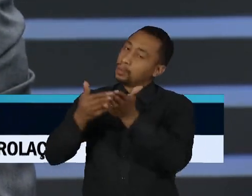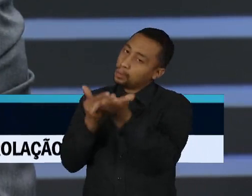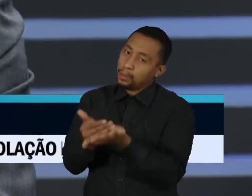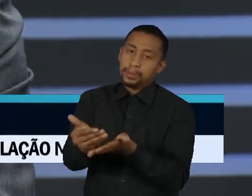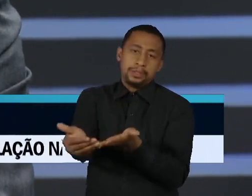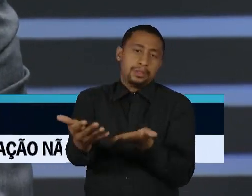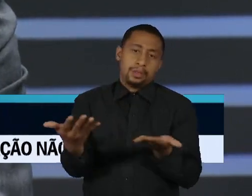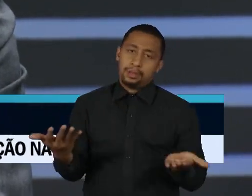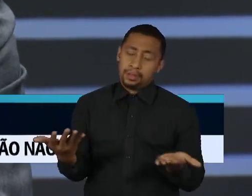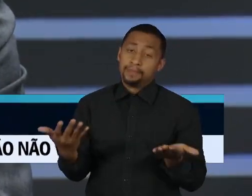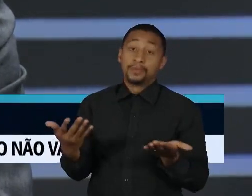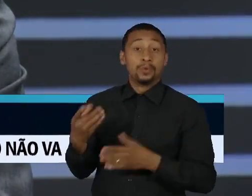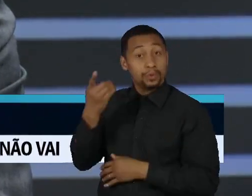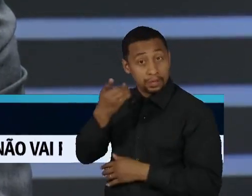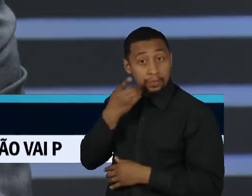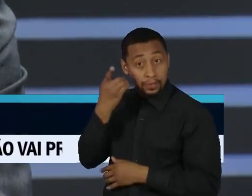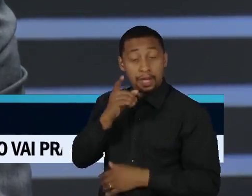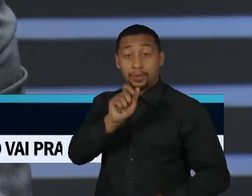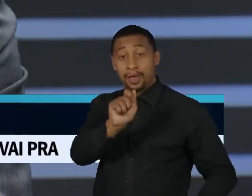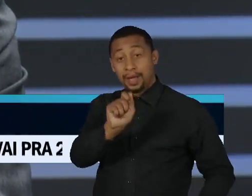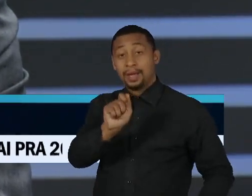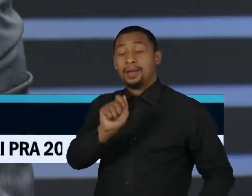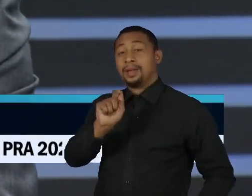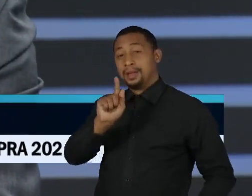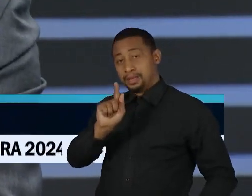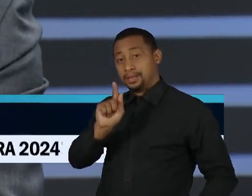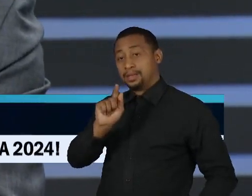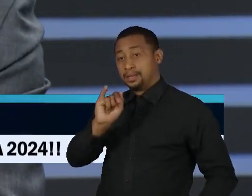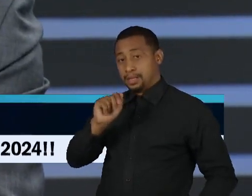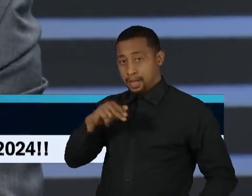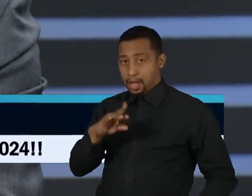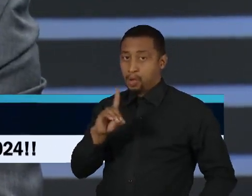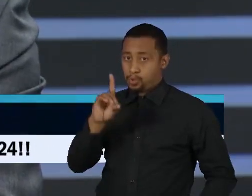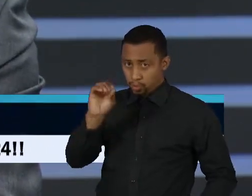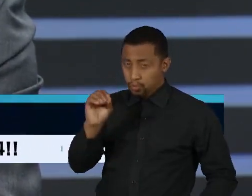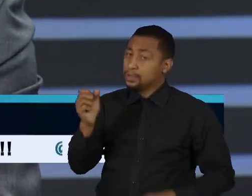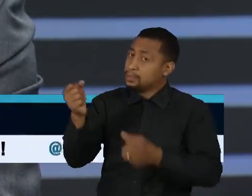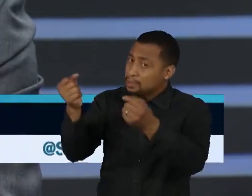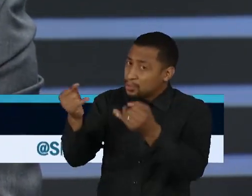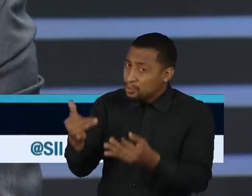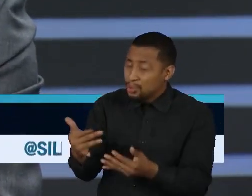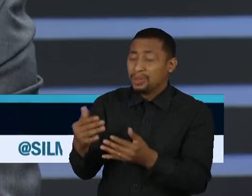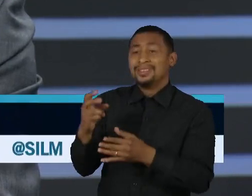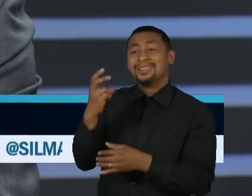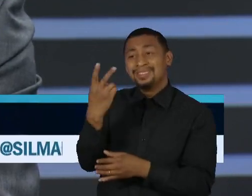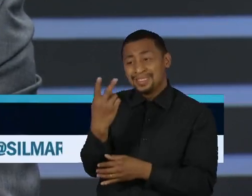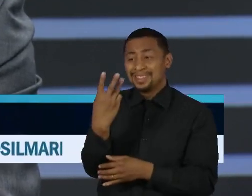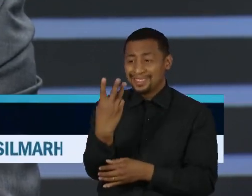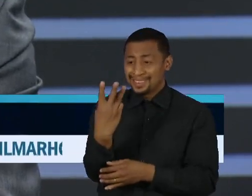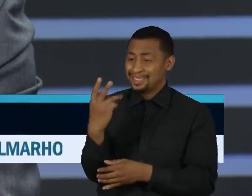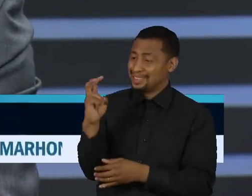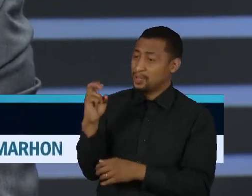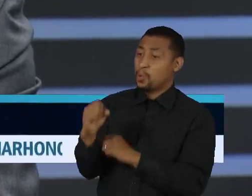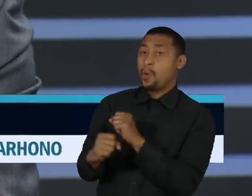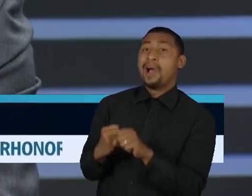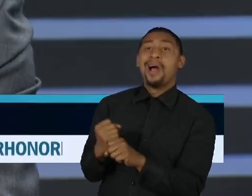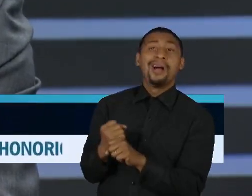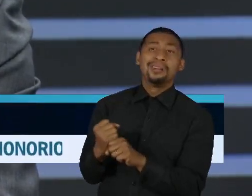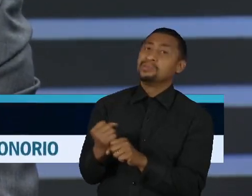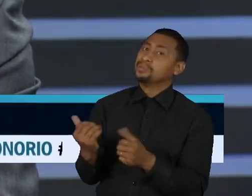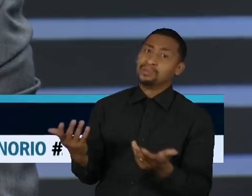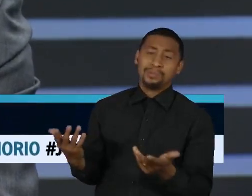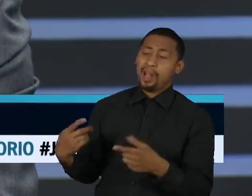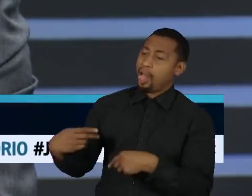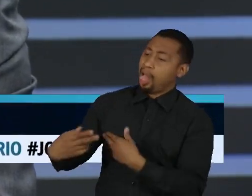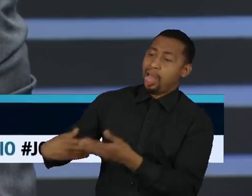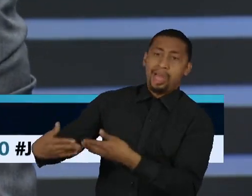anos de discussão da questão tributária no Congresso o congresso um avanço Então essa esse início não é que coloca uma nova